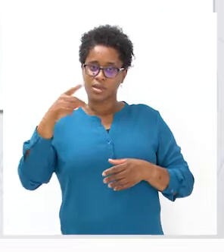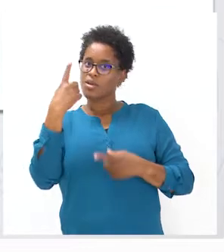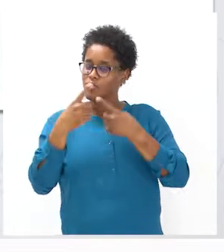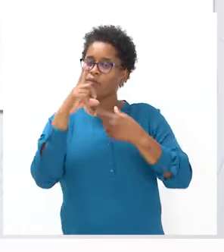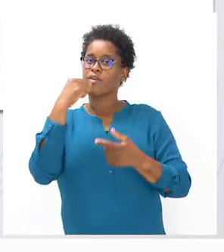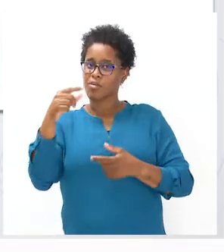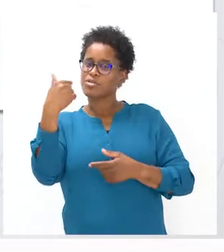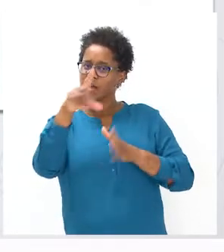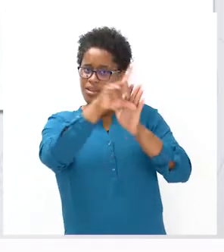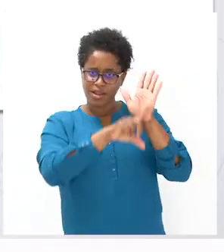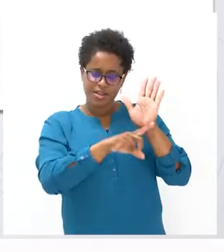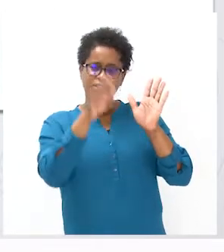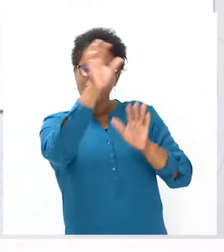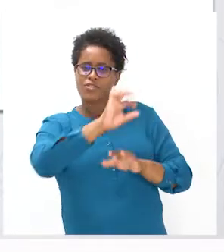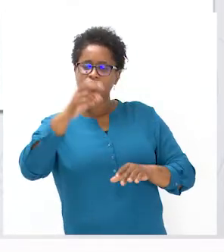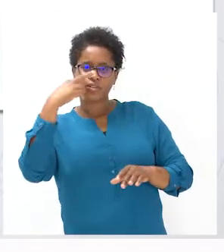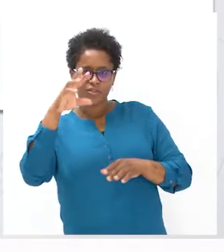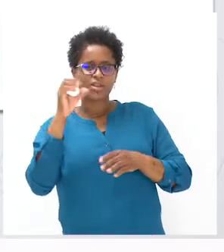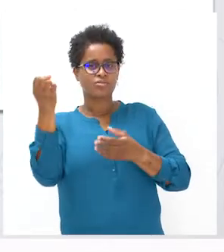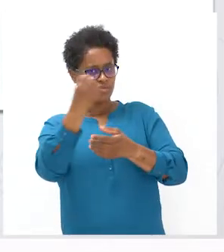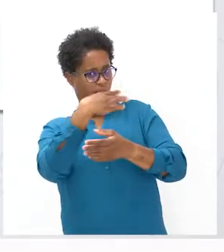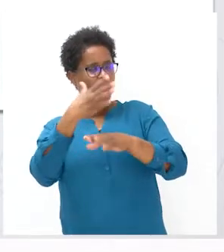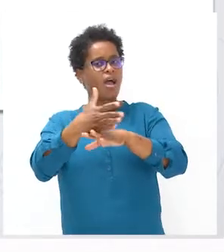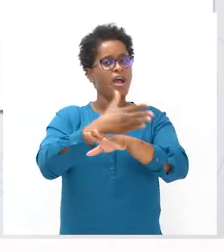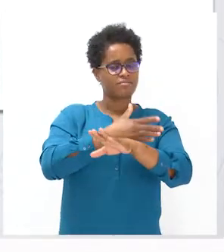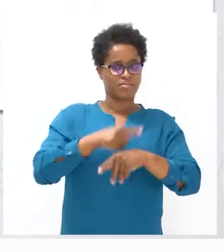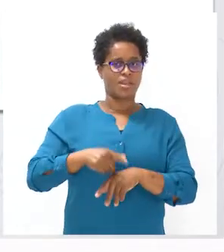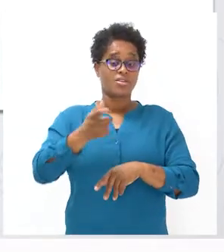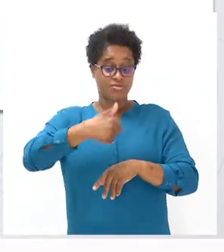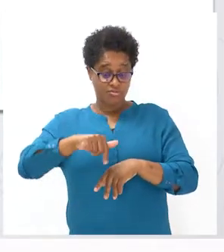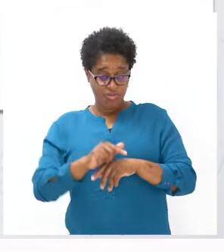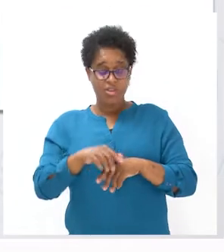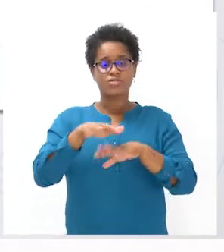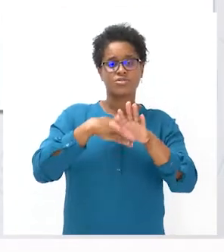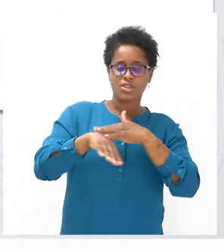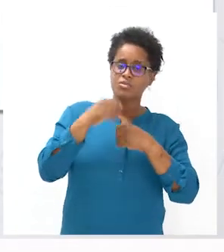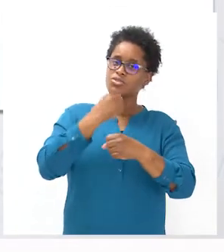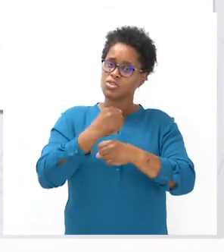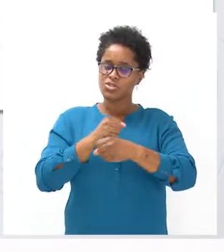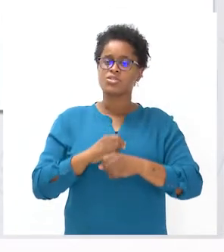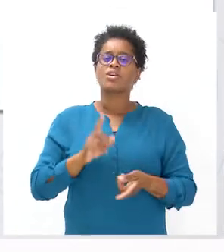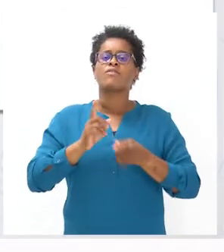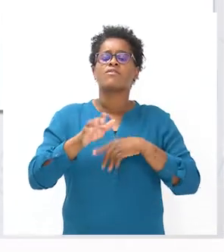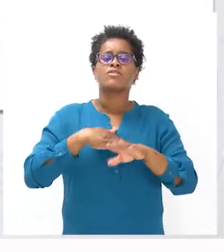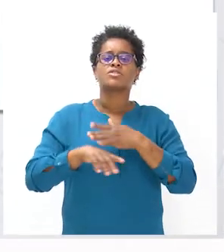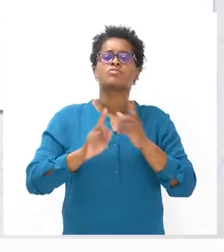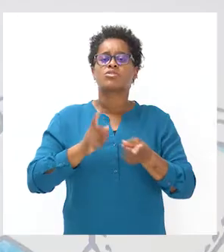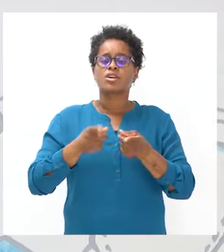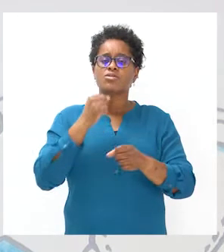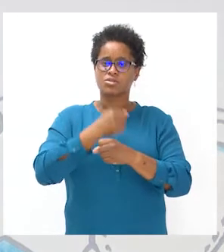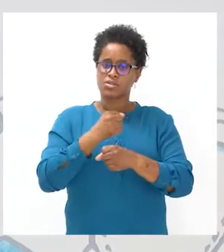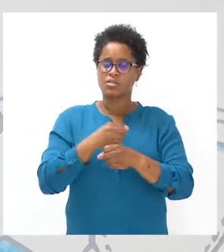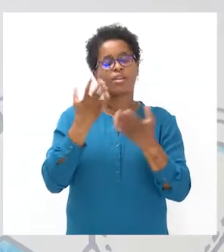lista que vocês viram no slide anterior. Nós resolvemos os exercícios. Resolvemos o quê? Os